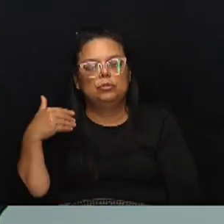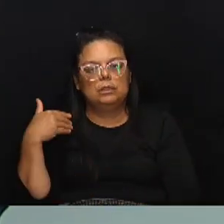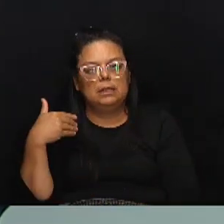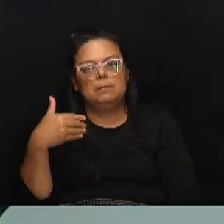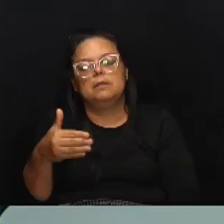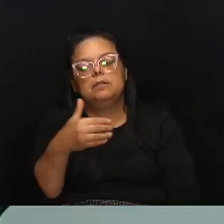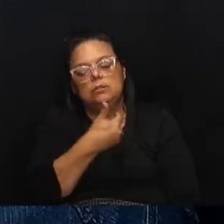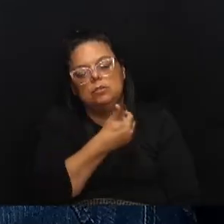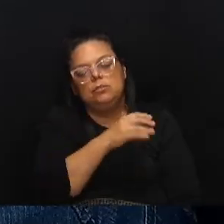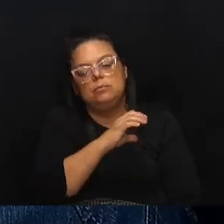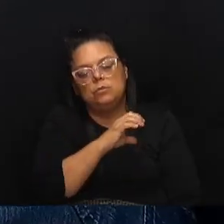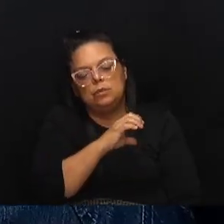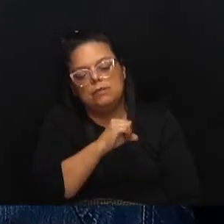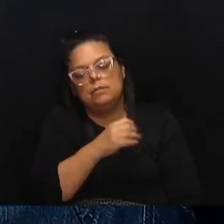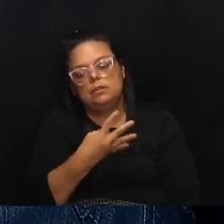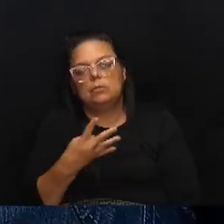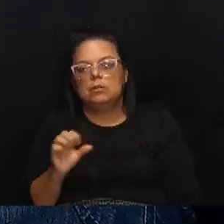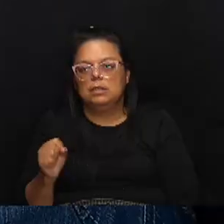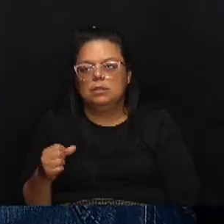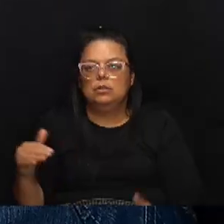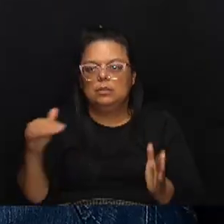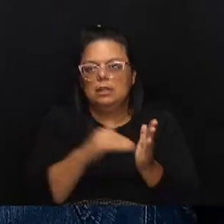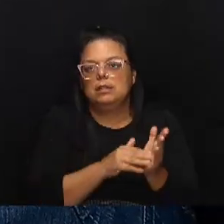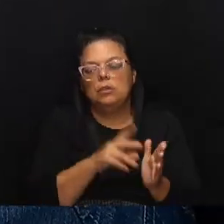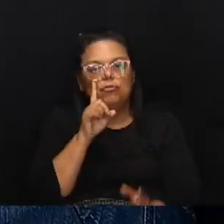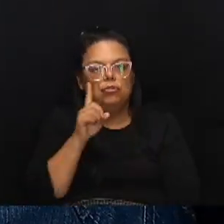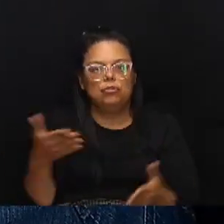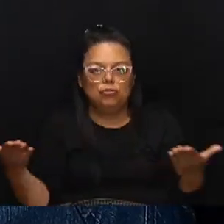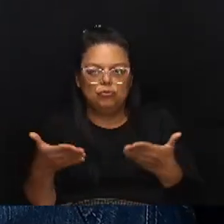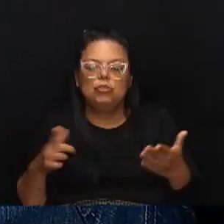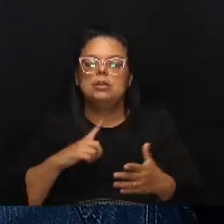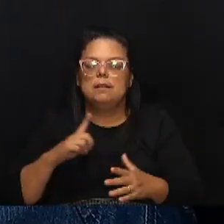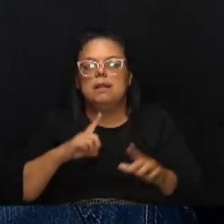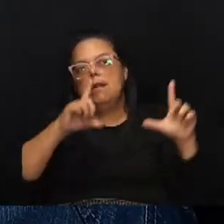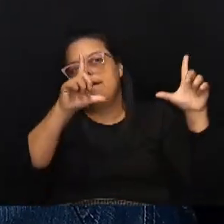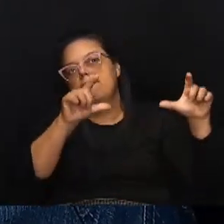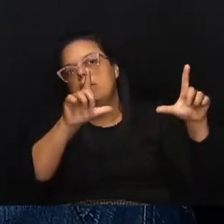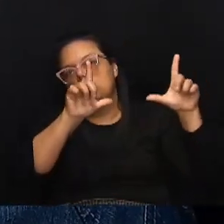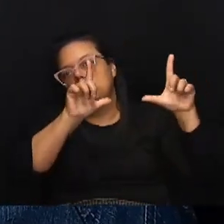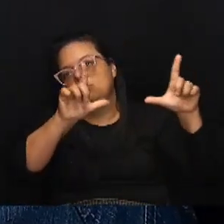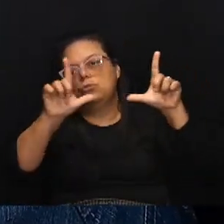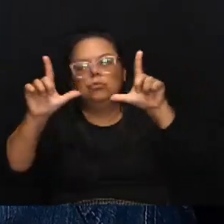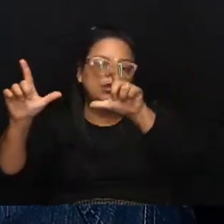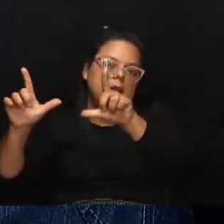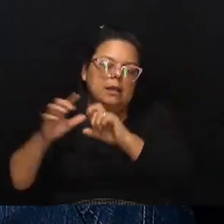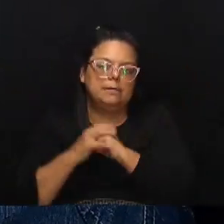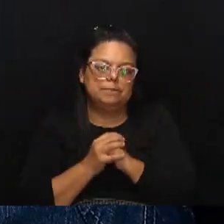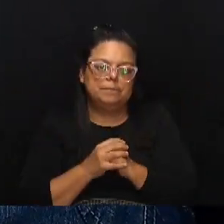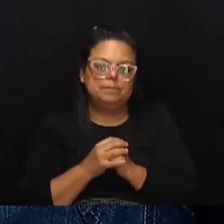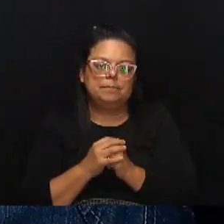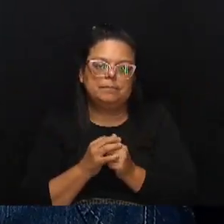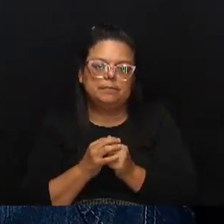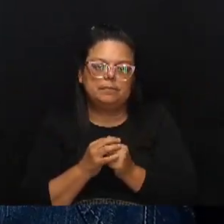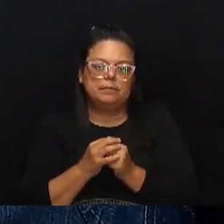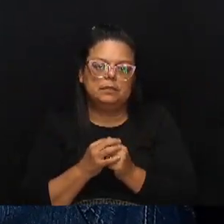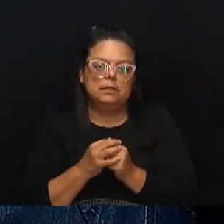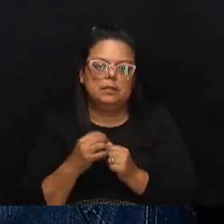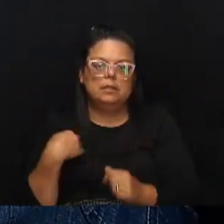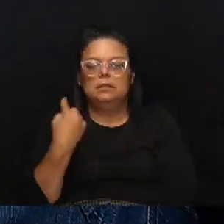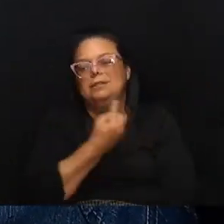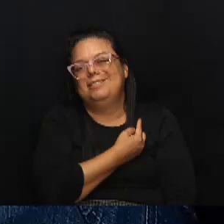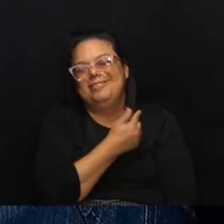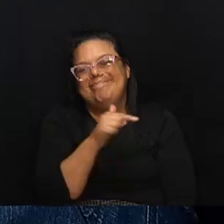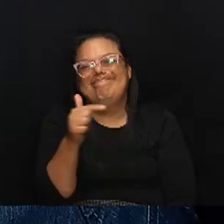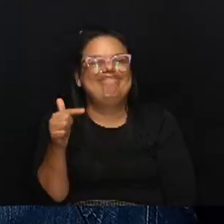desde 1948 até os dias atuais, têm seu retrato colocado nessa galeria. E a gente não tinha